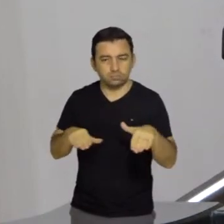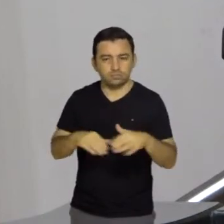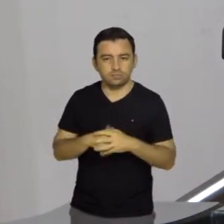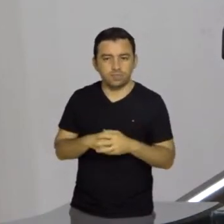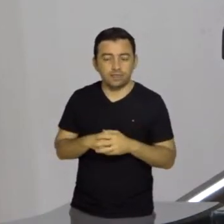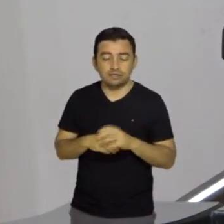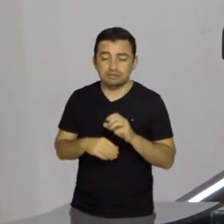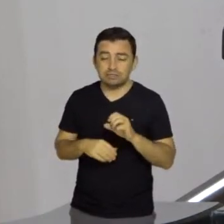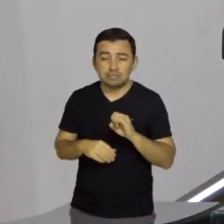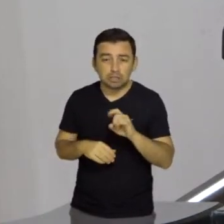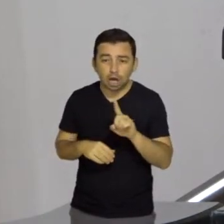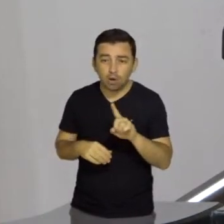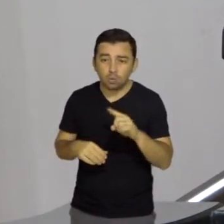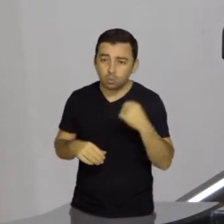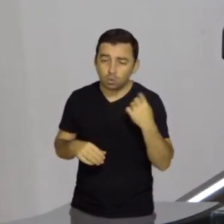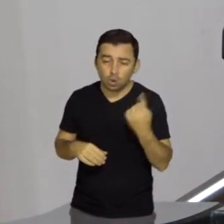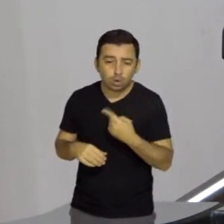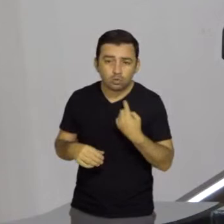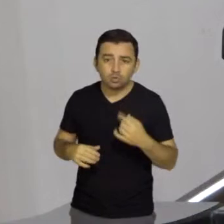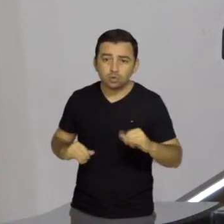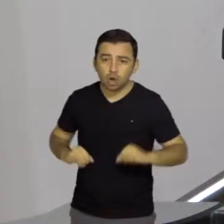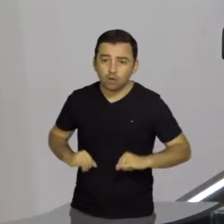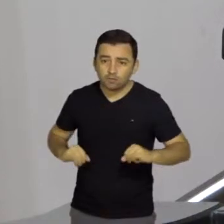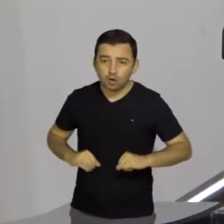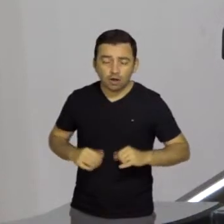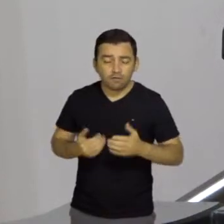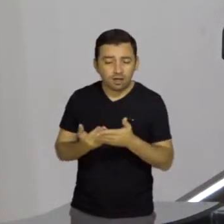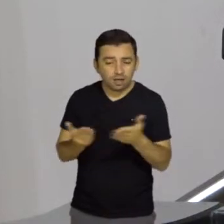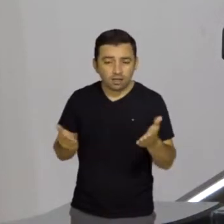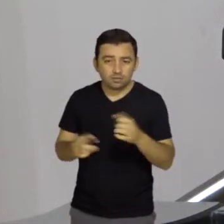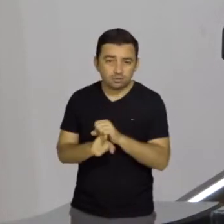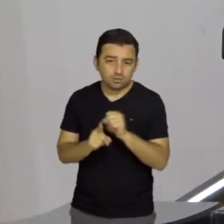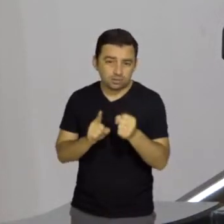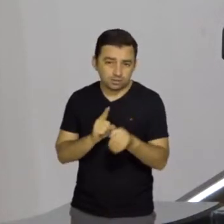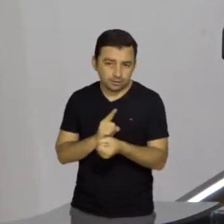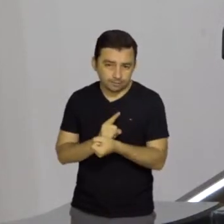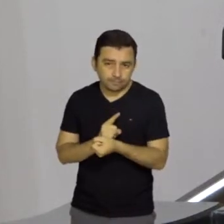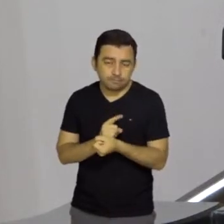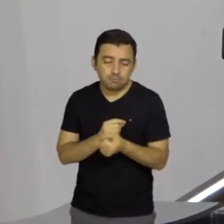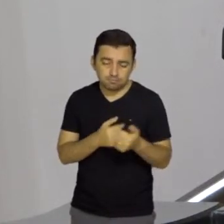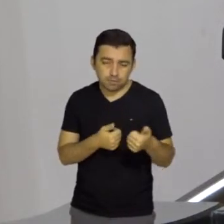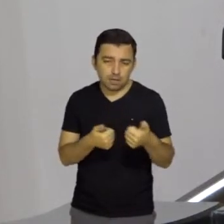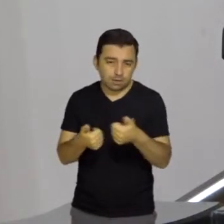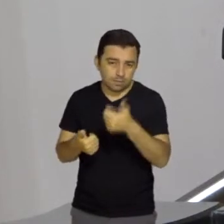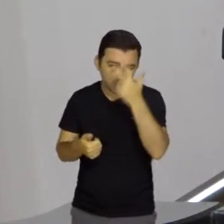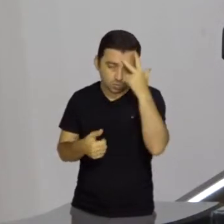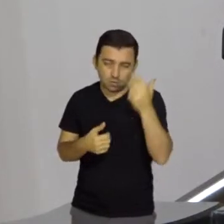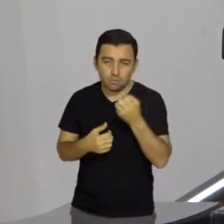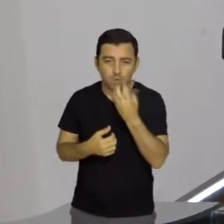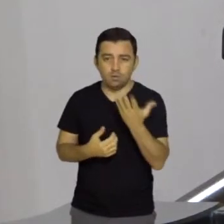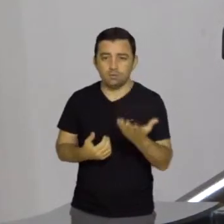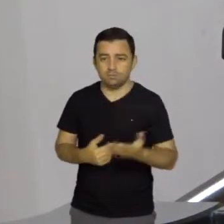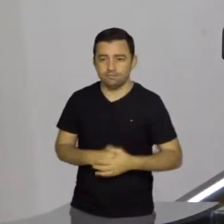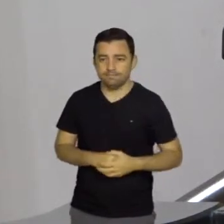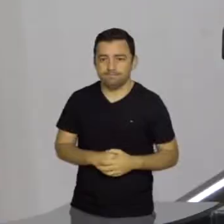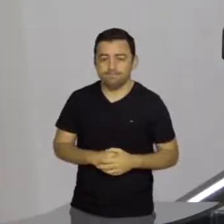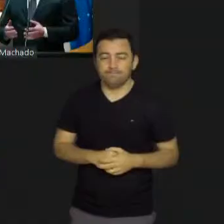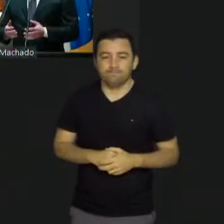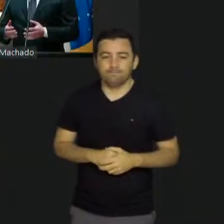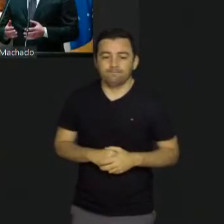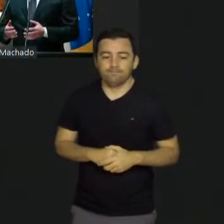vai sofrer com isso é a sociedade de bem, as pessoas de bem. Obrigado,